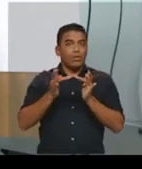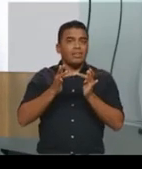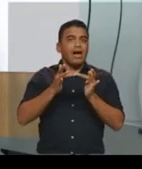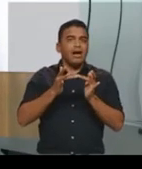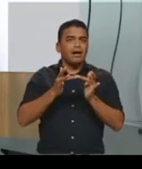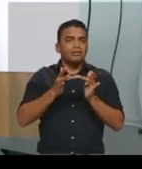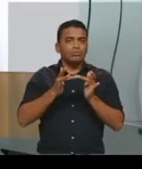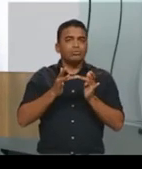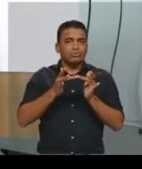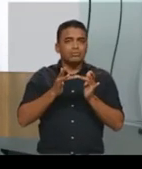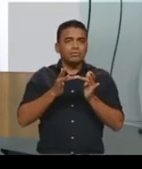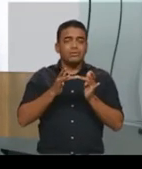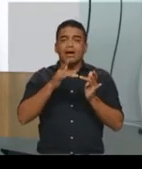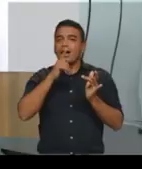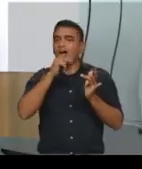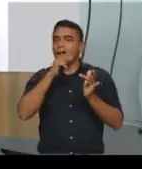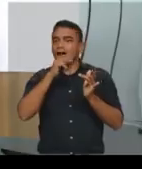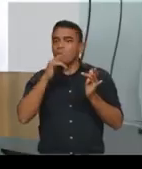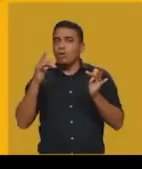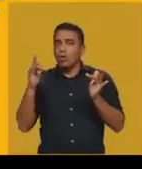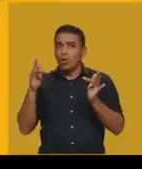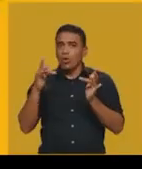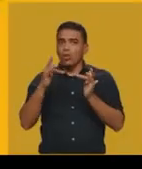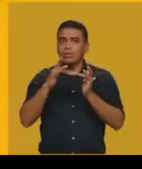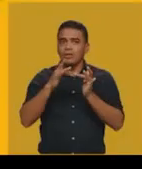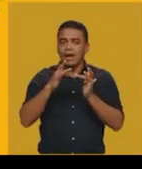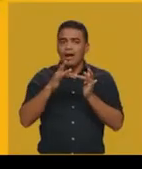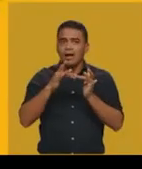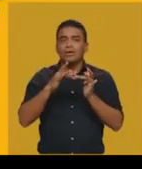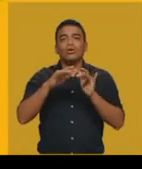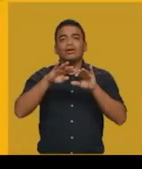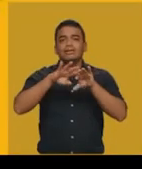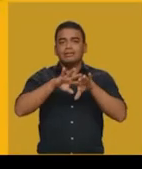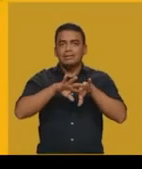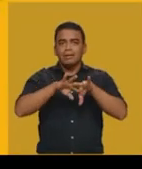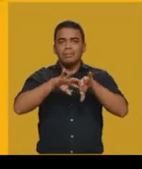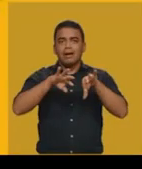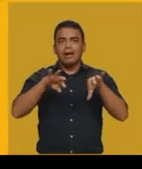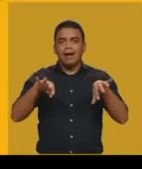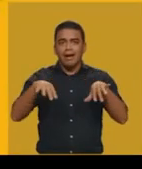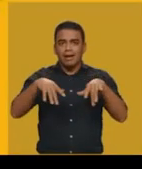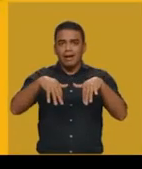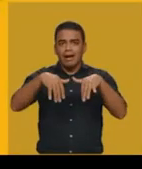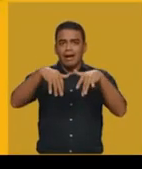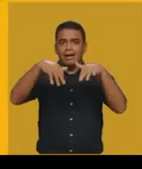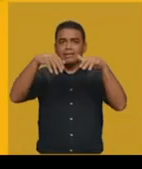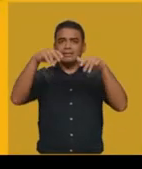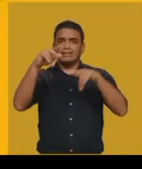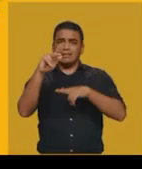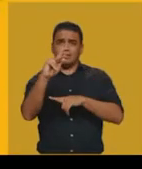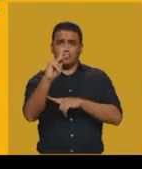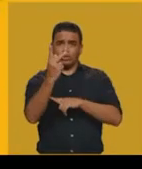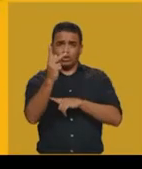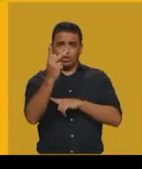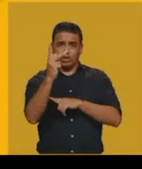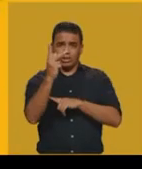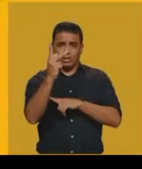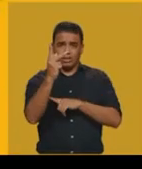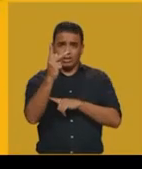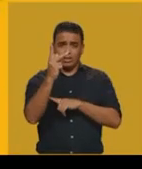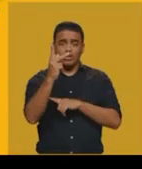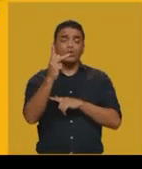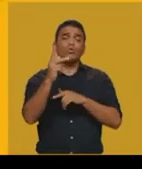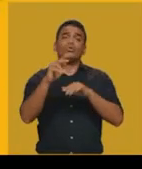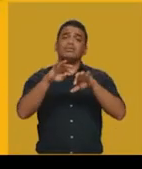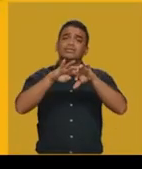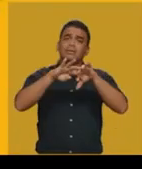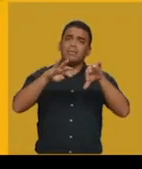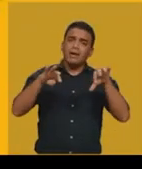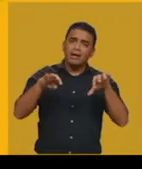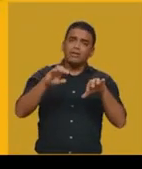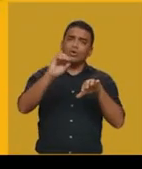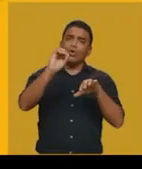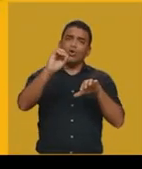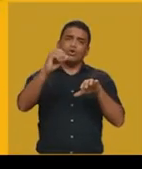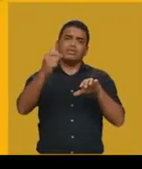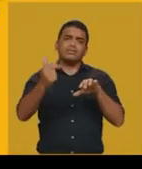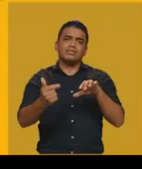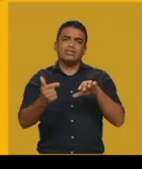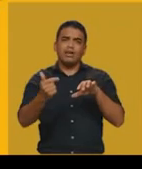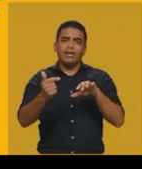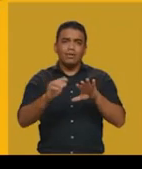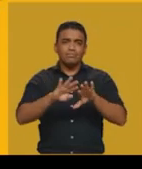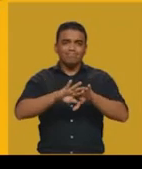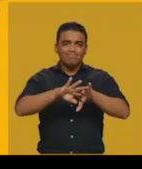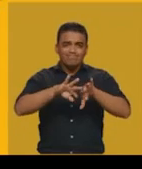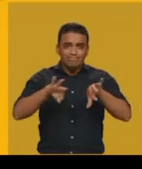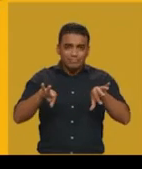passa essa corrente sobre a água, eu consigo fazer a separação do gás hidrogênio com o gás oxigênio.